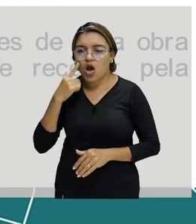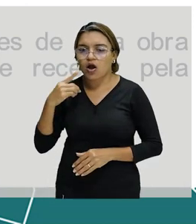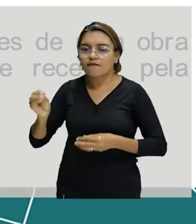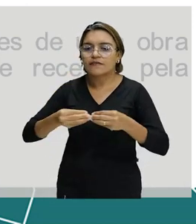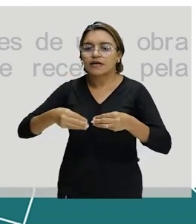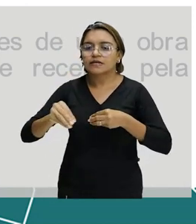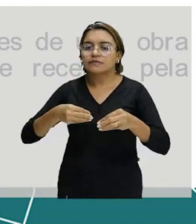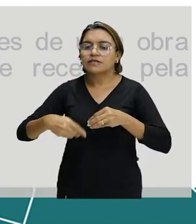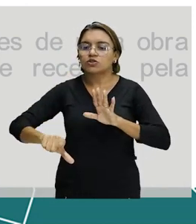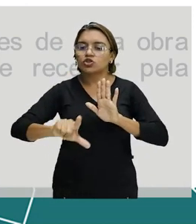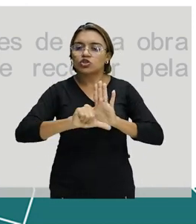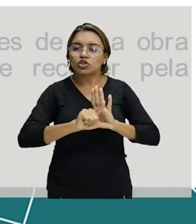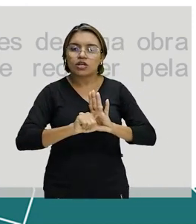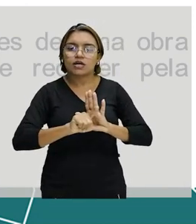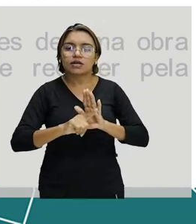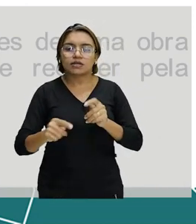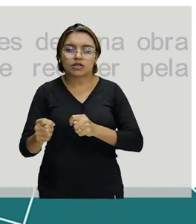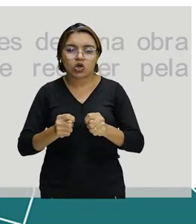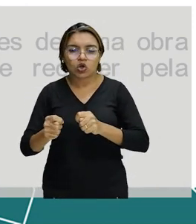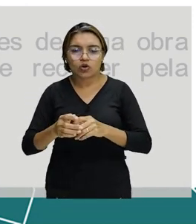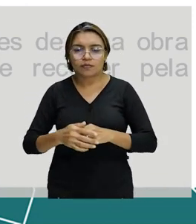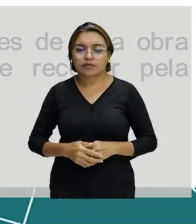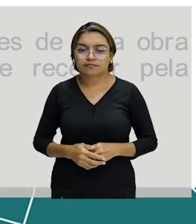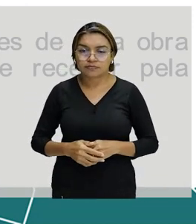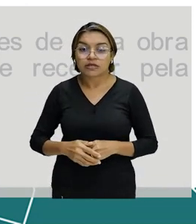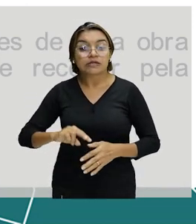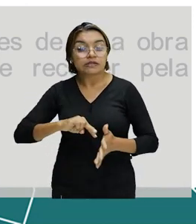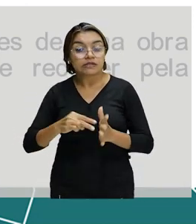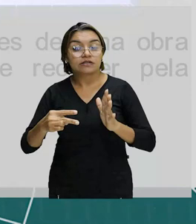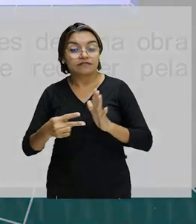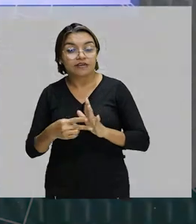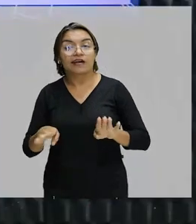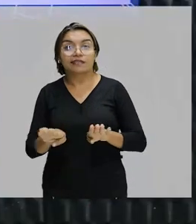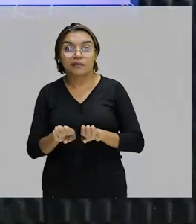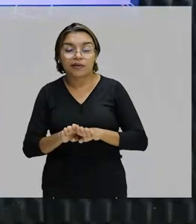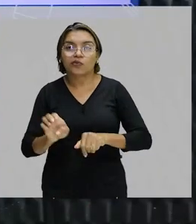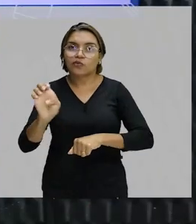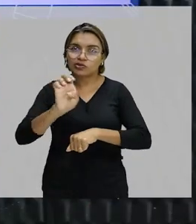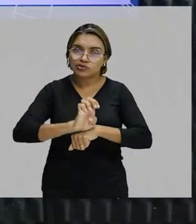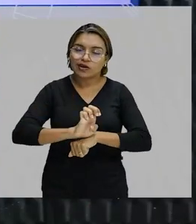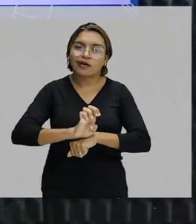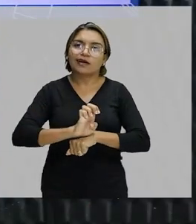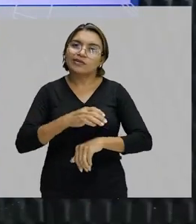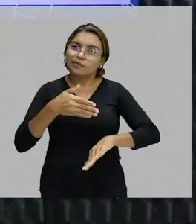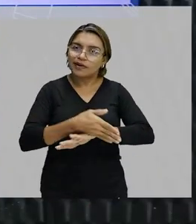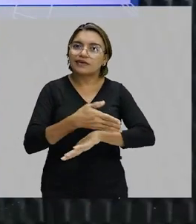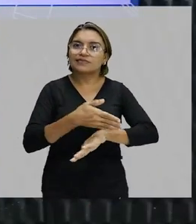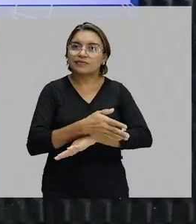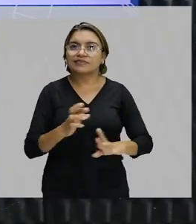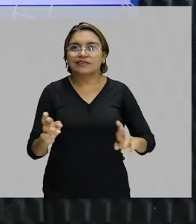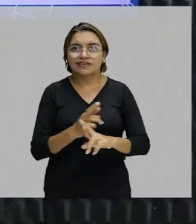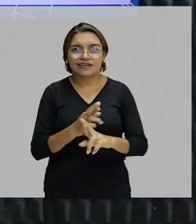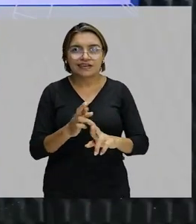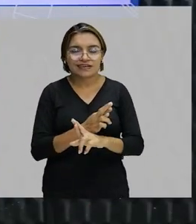leis que regul economia fica novamente a diminuição da participação do Estado nas relações